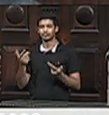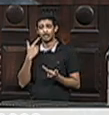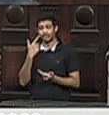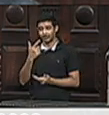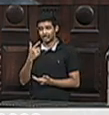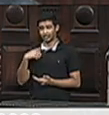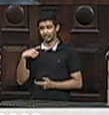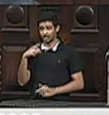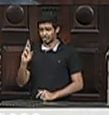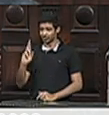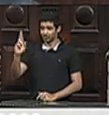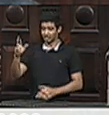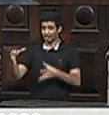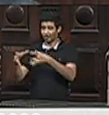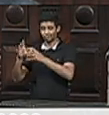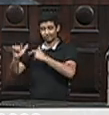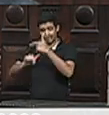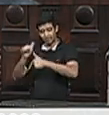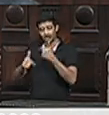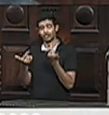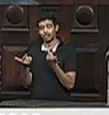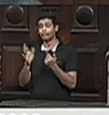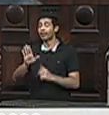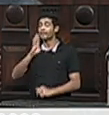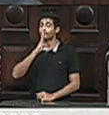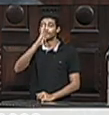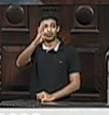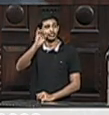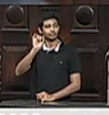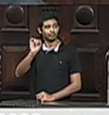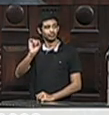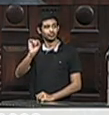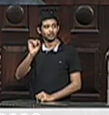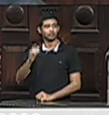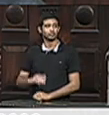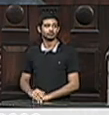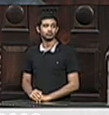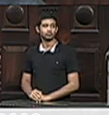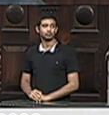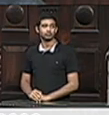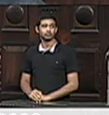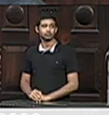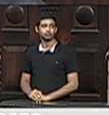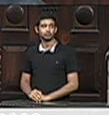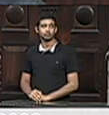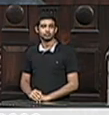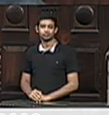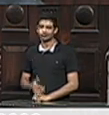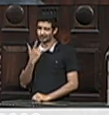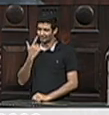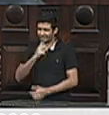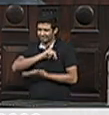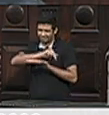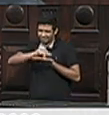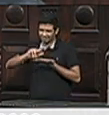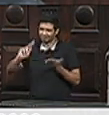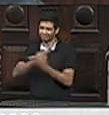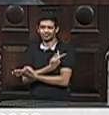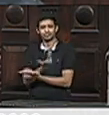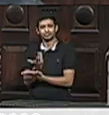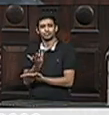empregadores, está lá o representante dos empresários do comércio, está lá os representantes dos empresários da indústria e